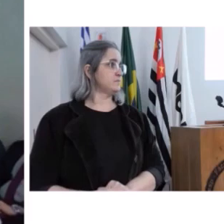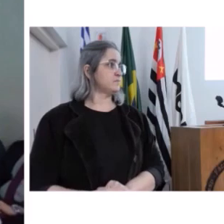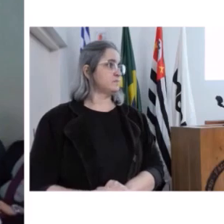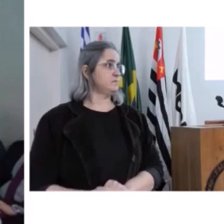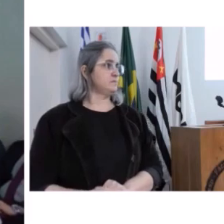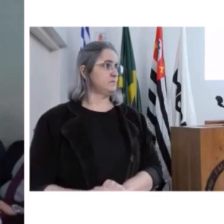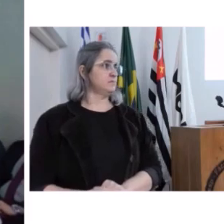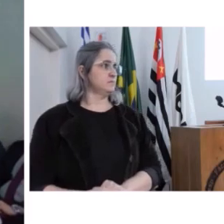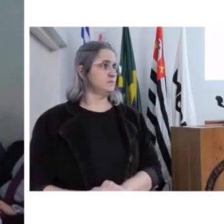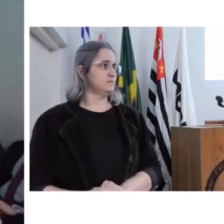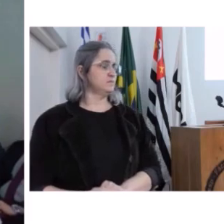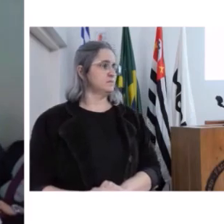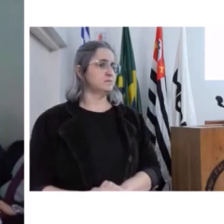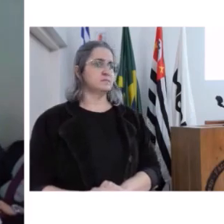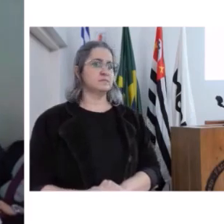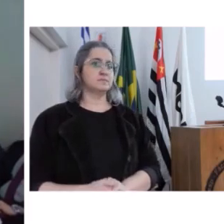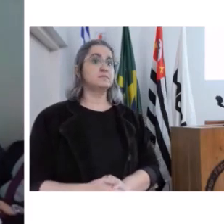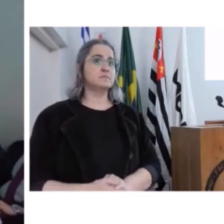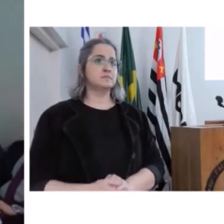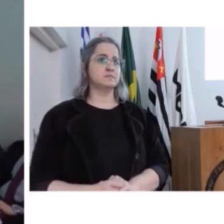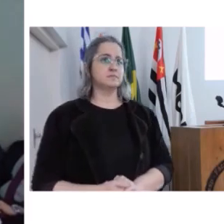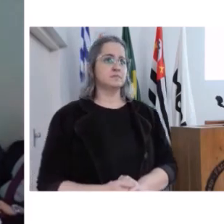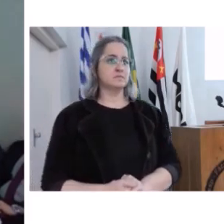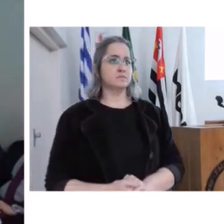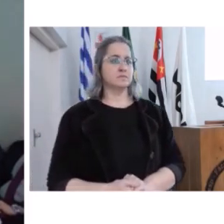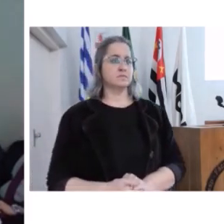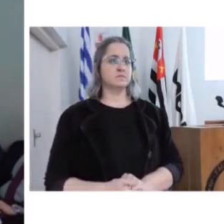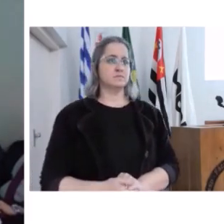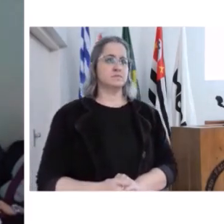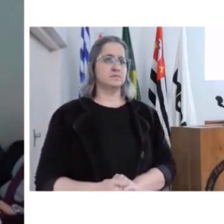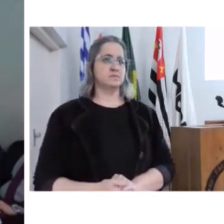Passa o microfone ali para ele, por favor.